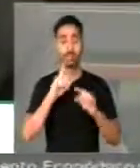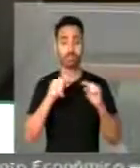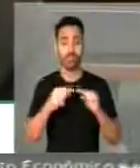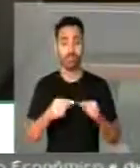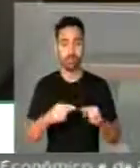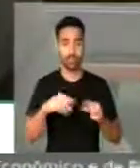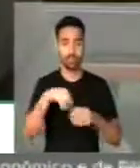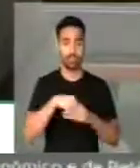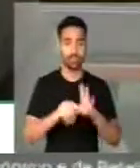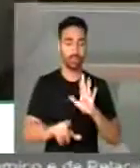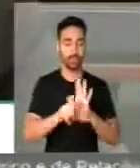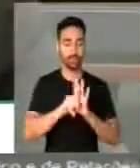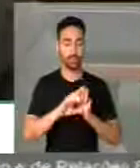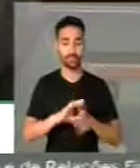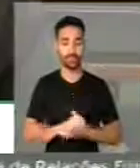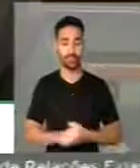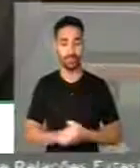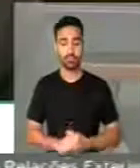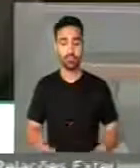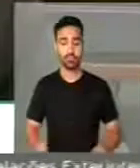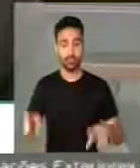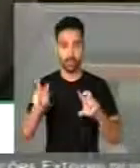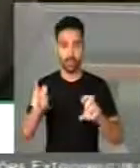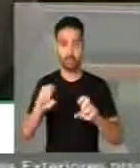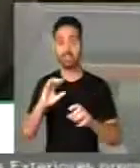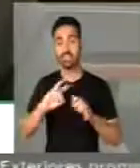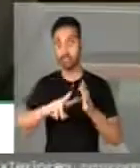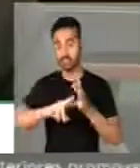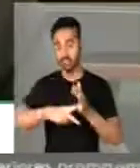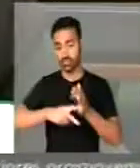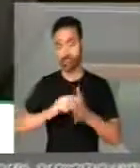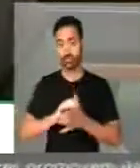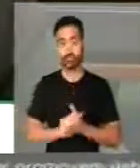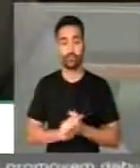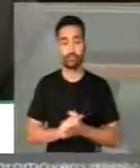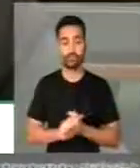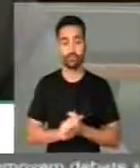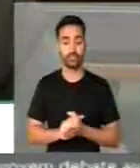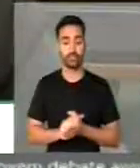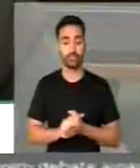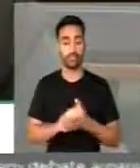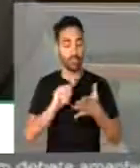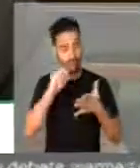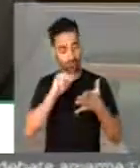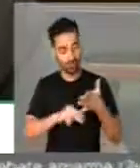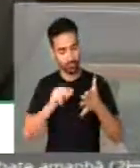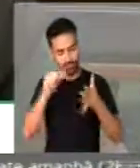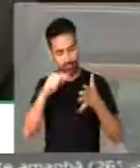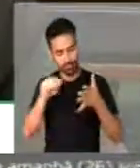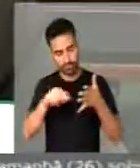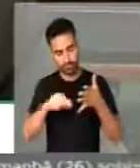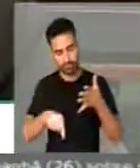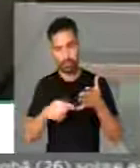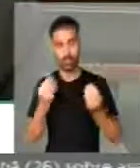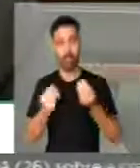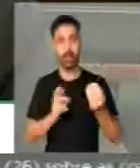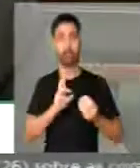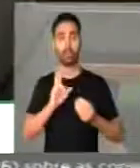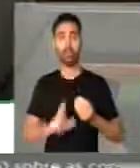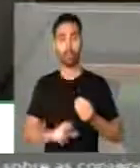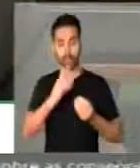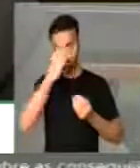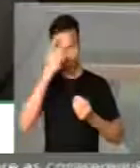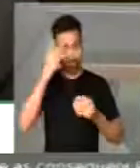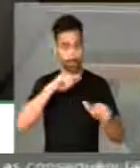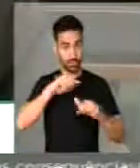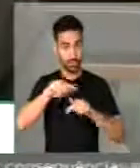lei. Das questões sindicais, as disposições relativas à representação dos trabalhadores no local de